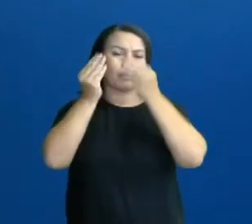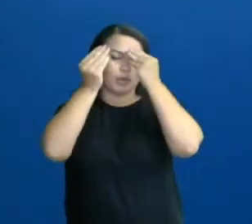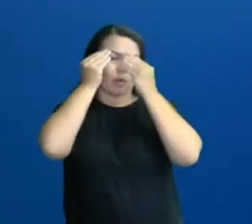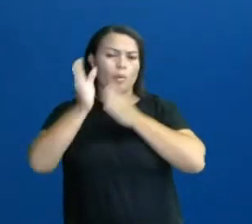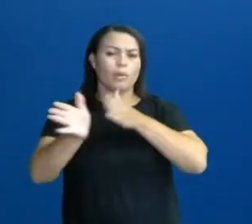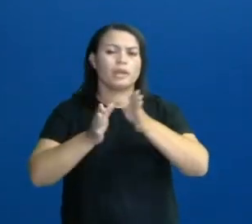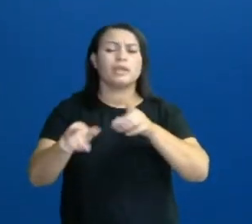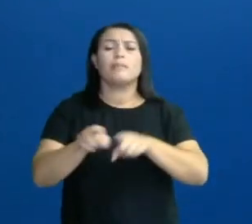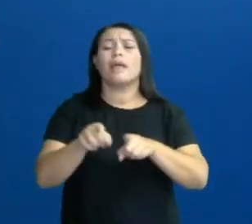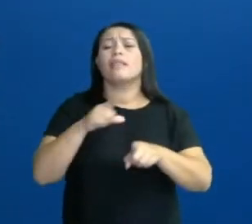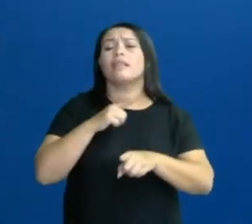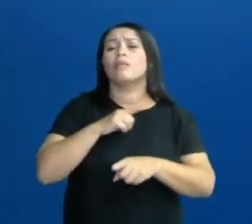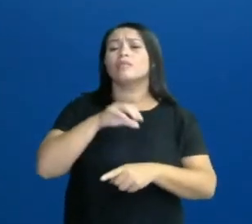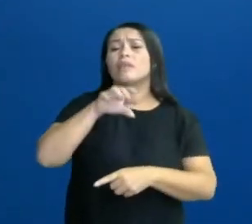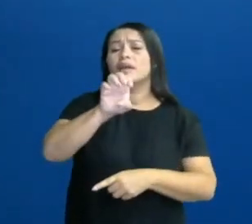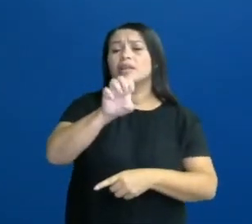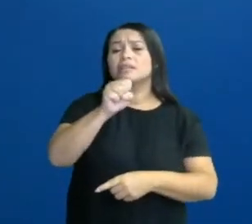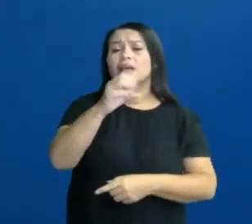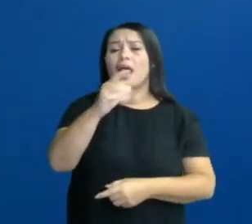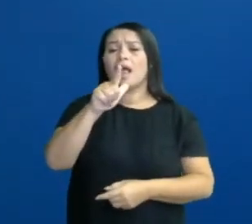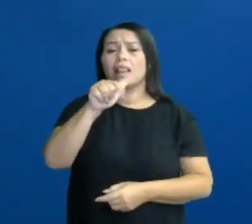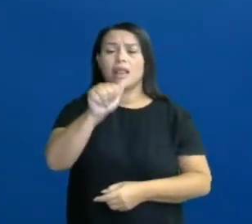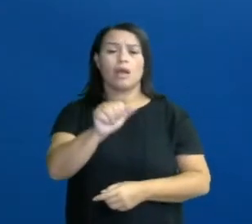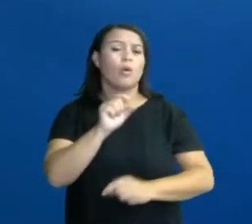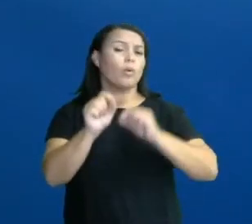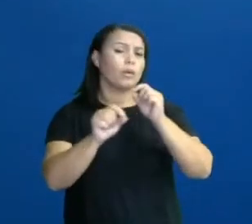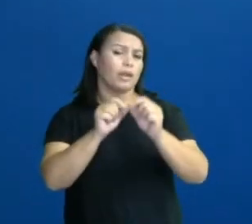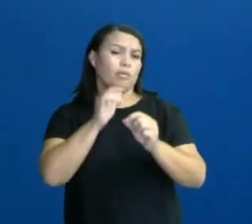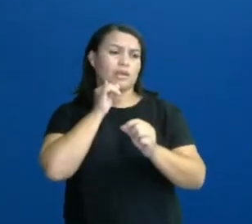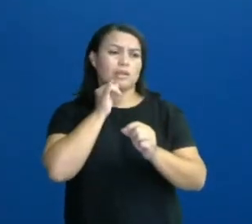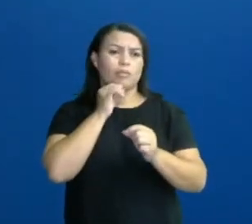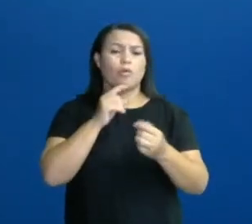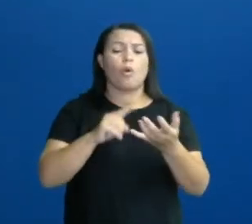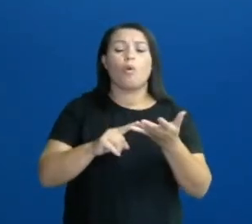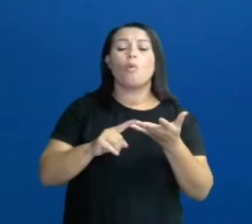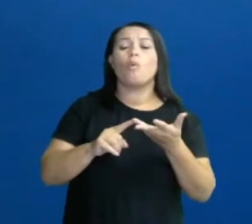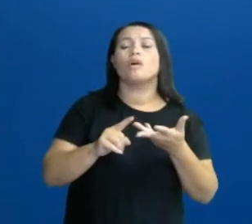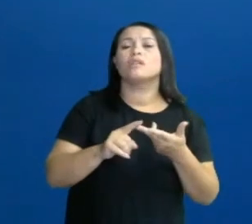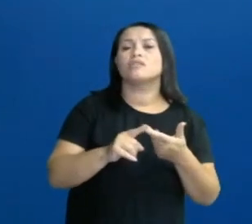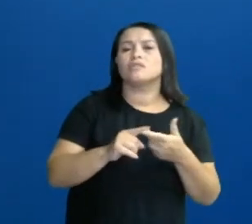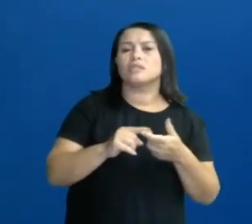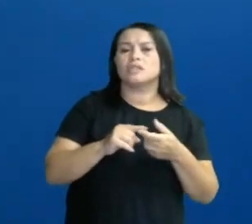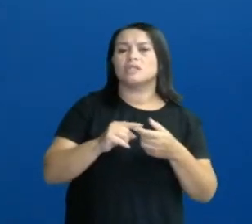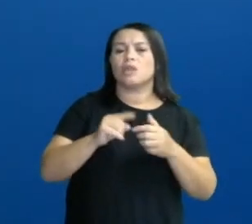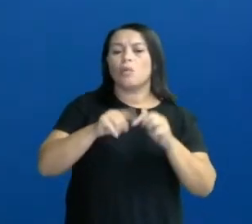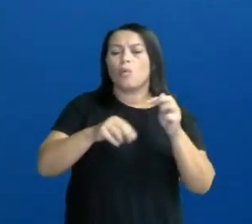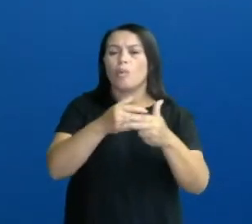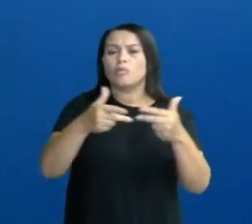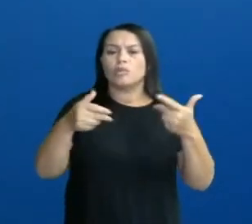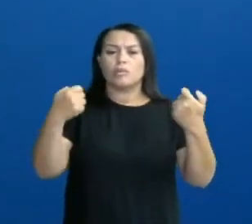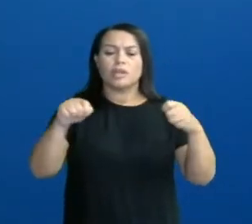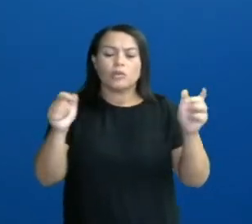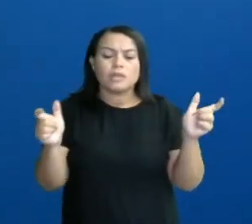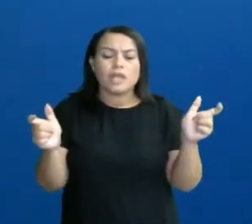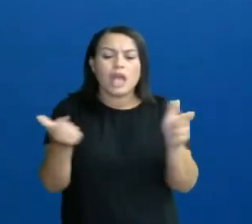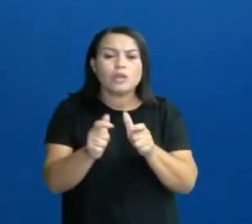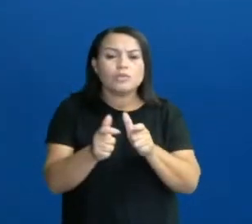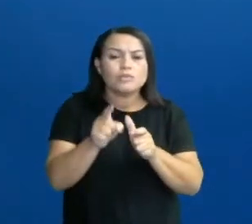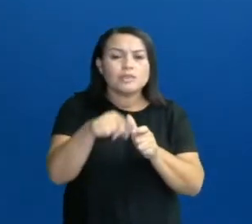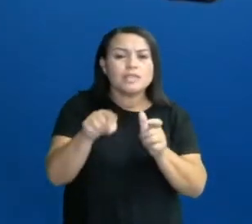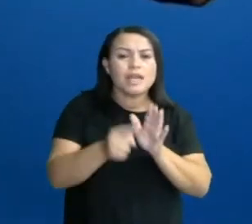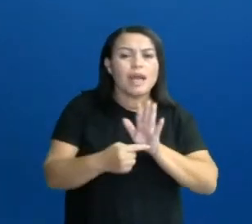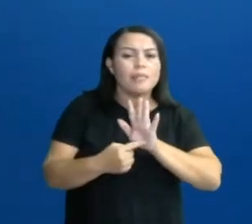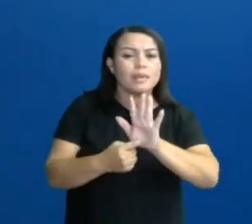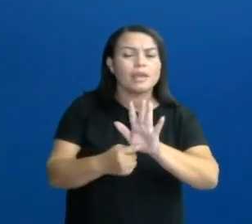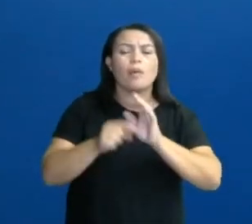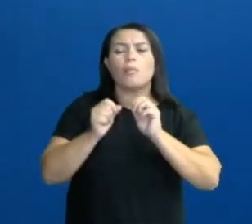seria a escala. A escala retrata quantas vezes um objeto precisou ser reduzido para que você pudesse representá-lo,